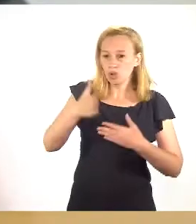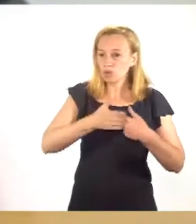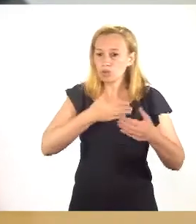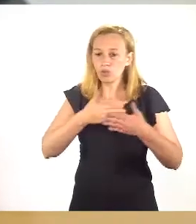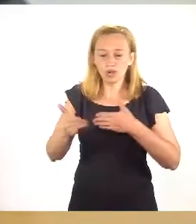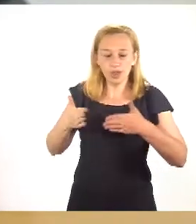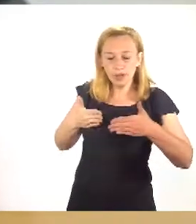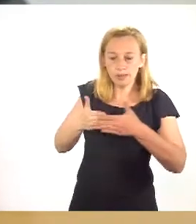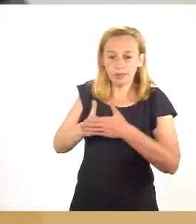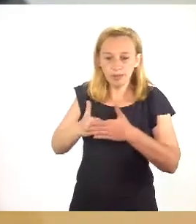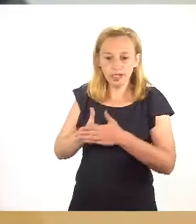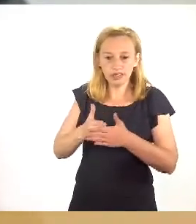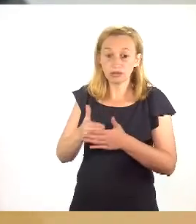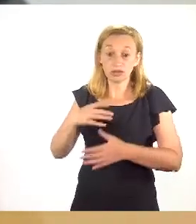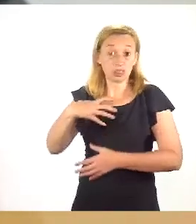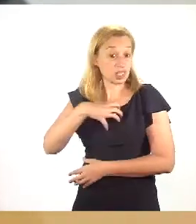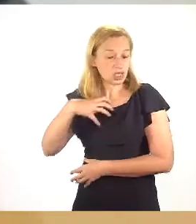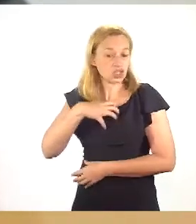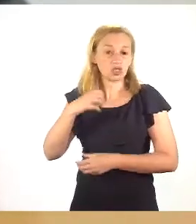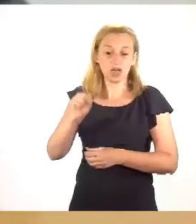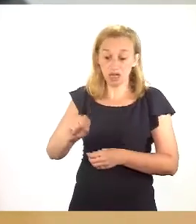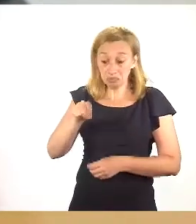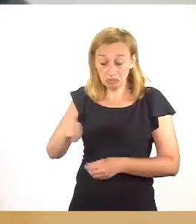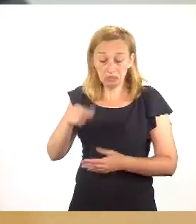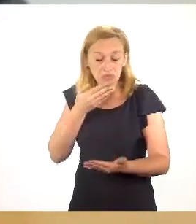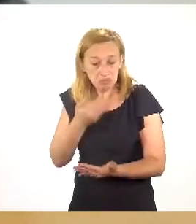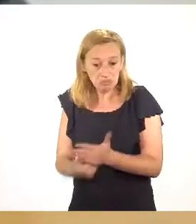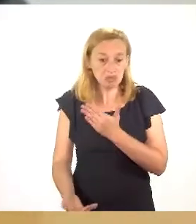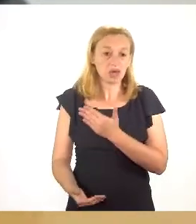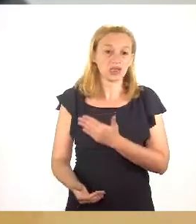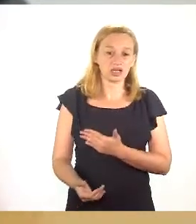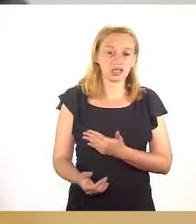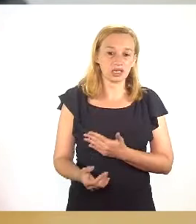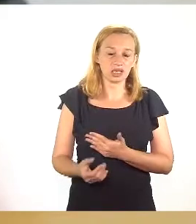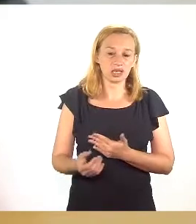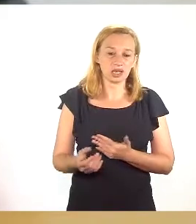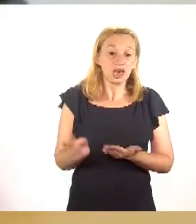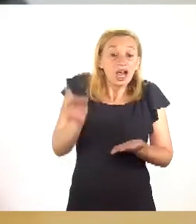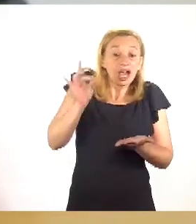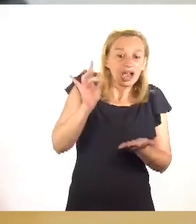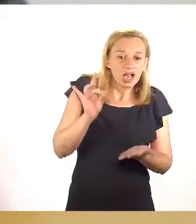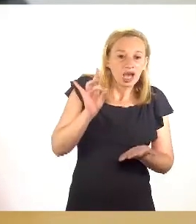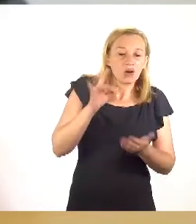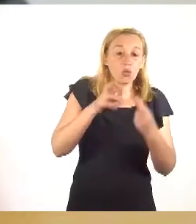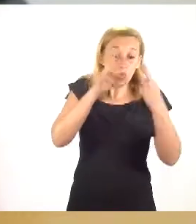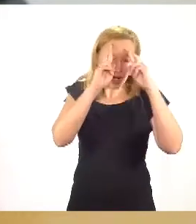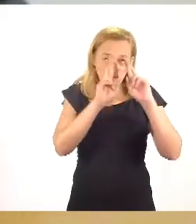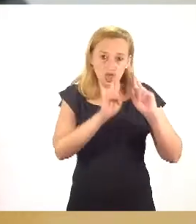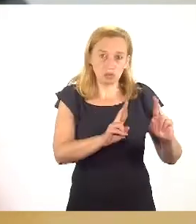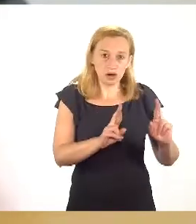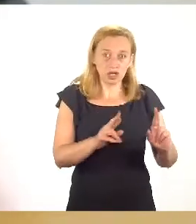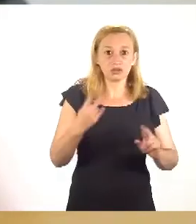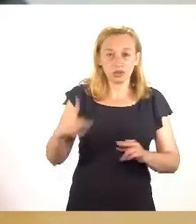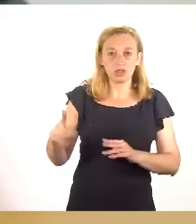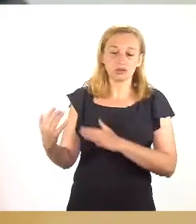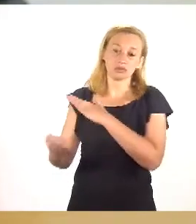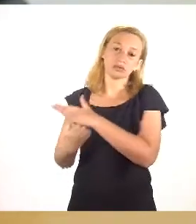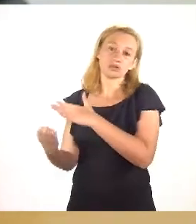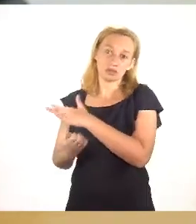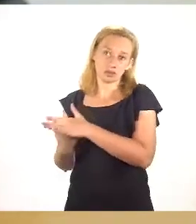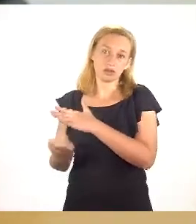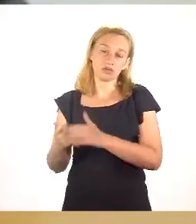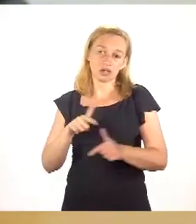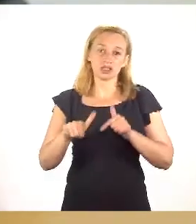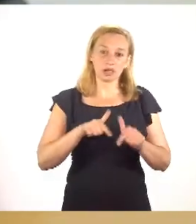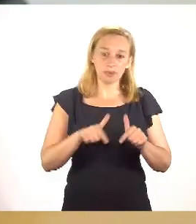interferência nesse sentido, ela perde a sua legitimidade e o respeito das suas decisões. Então,